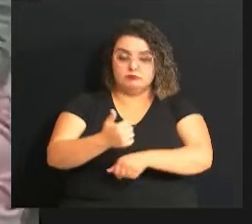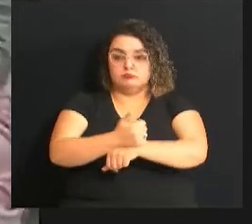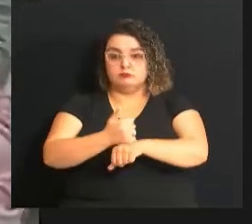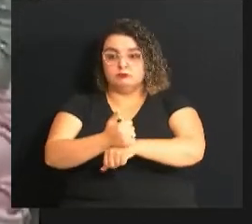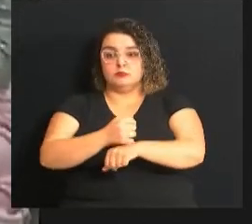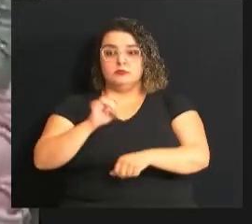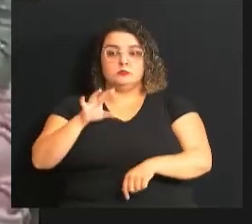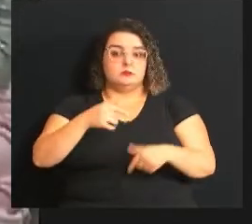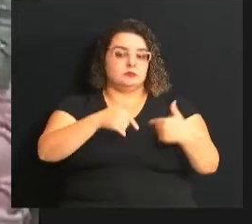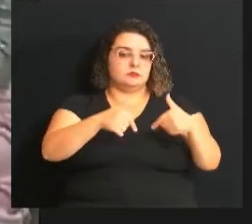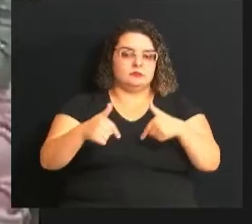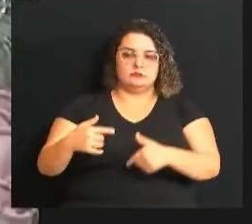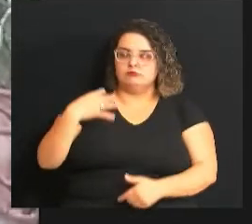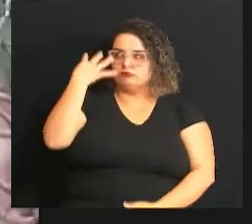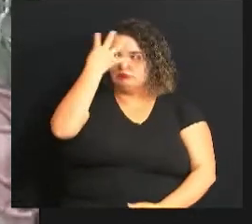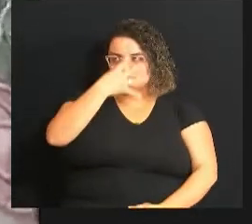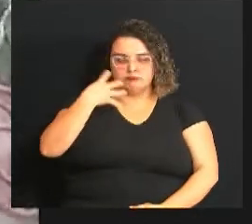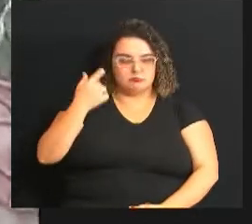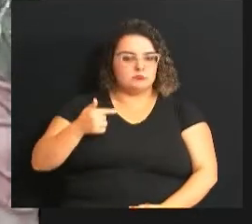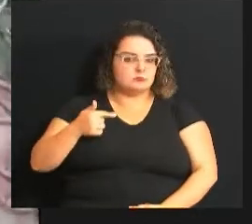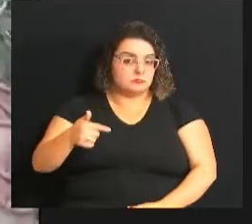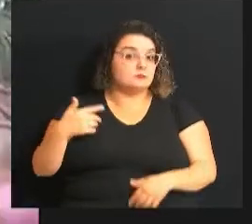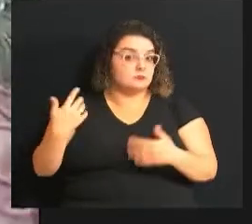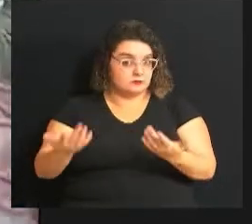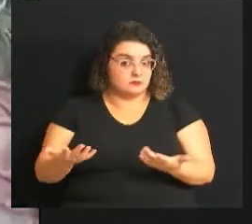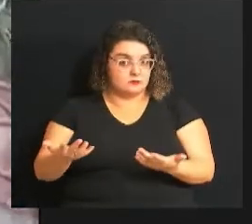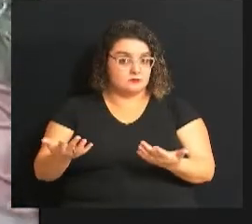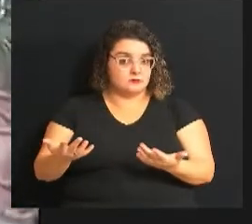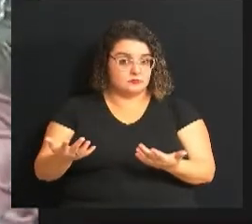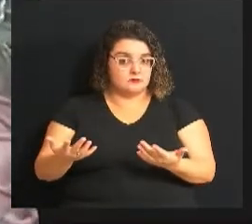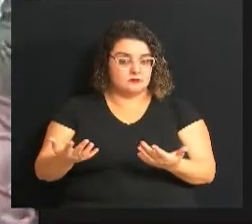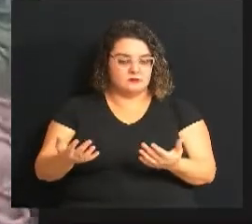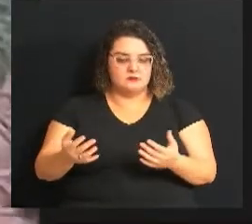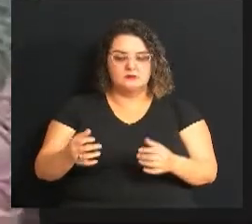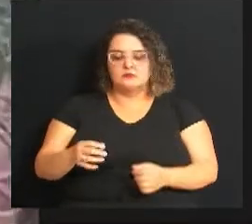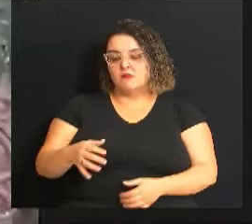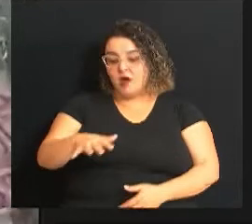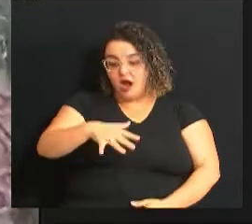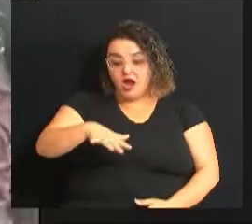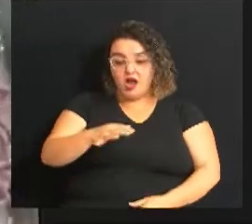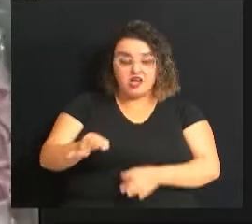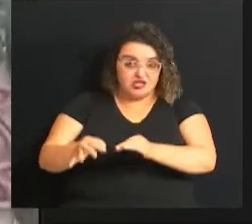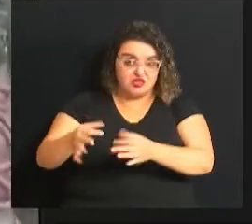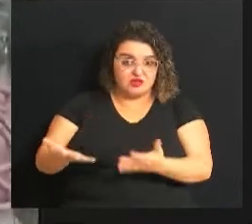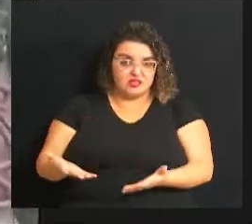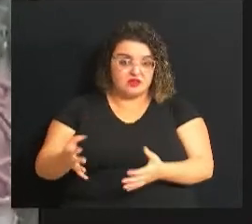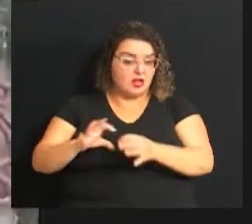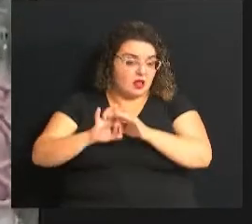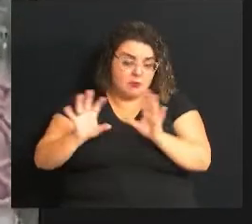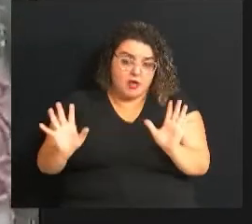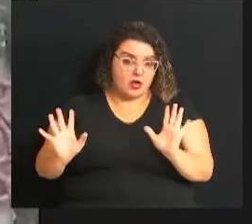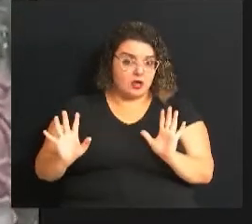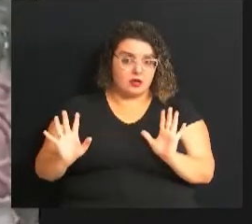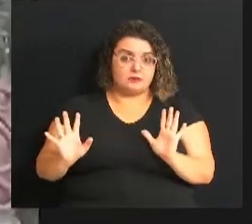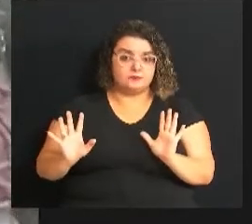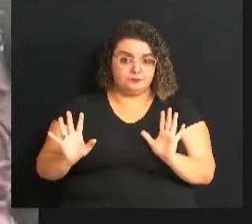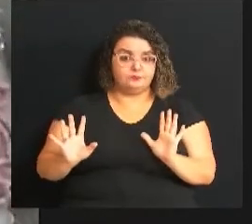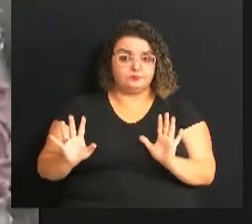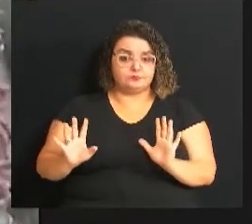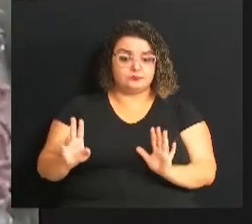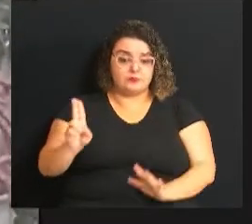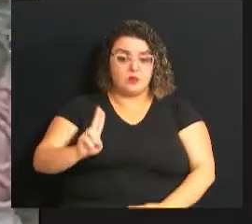trabalhar 4 horas por semana, mas há um formato jurídico que já autoriza a aplicabilidade